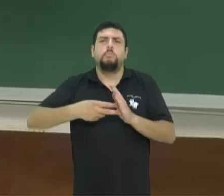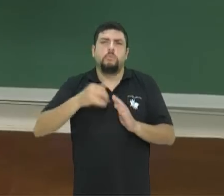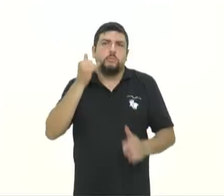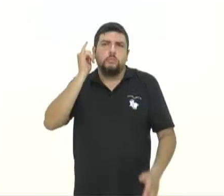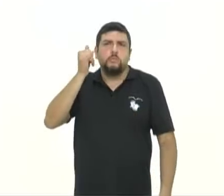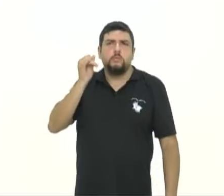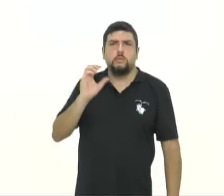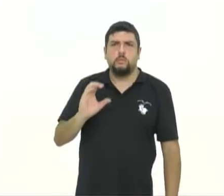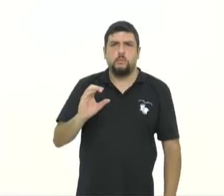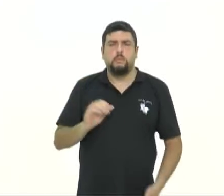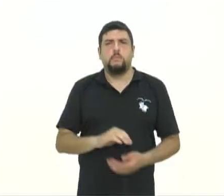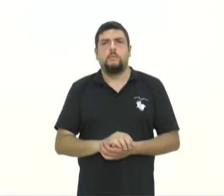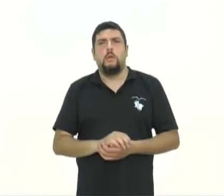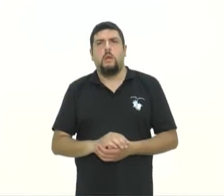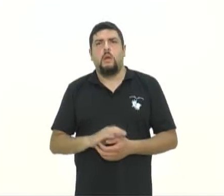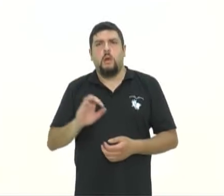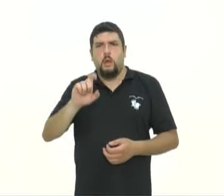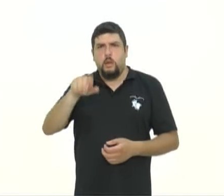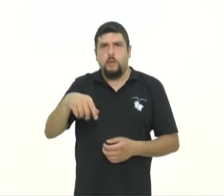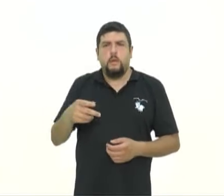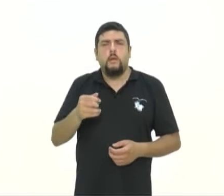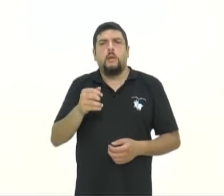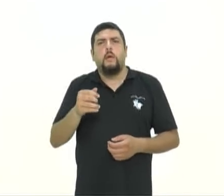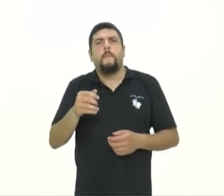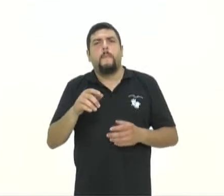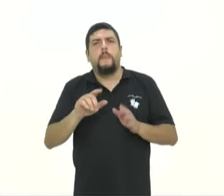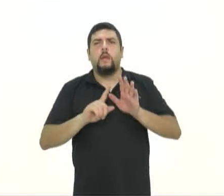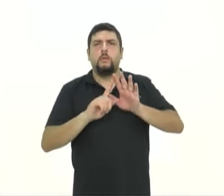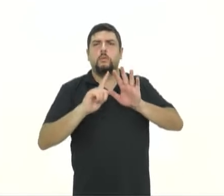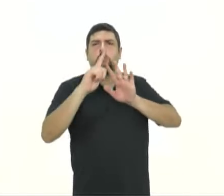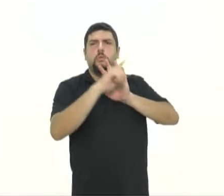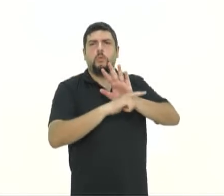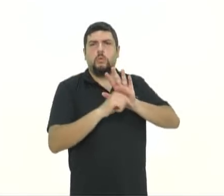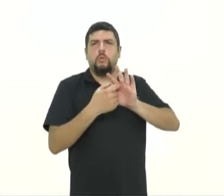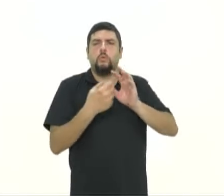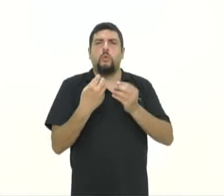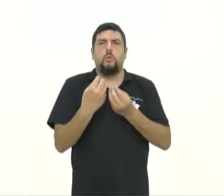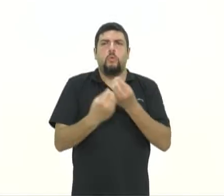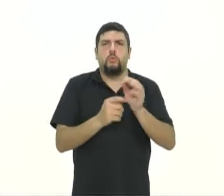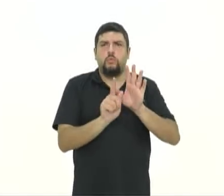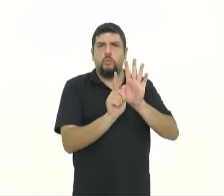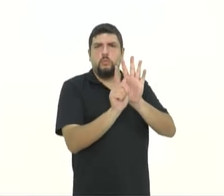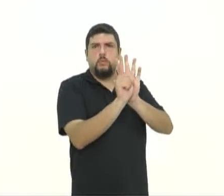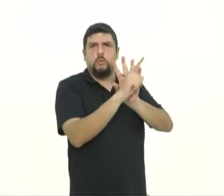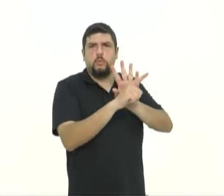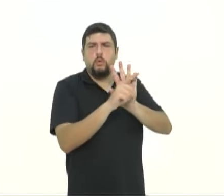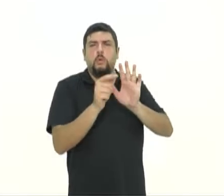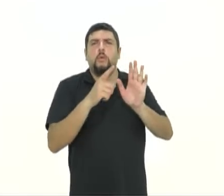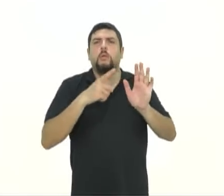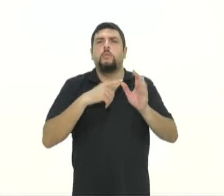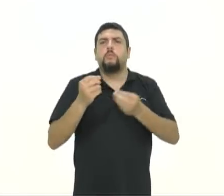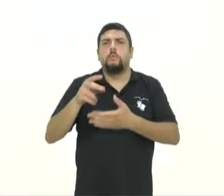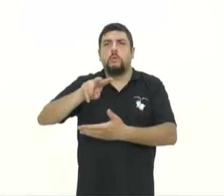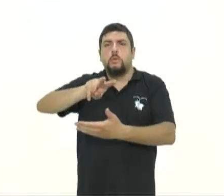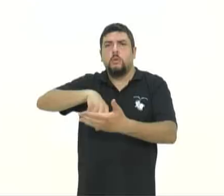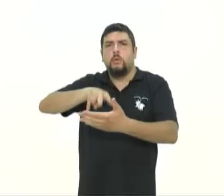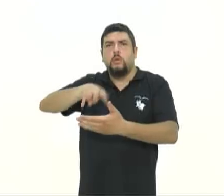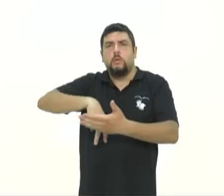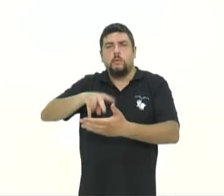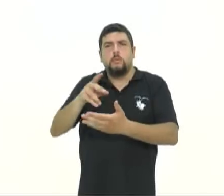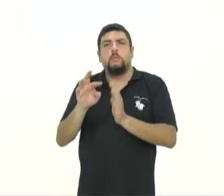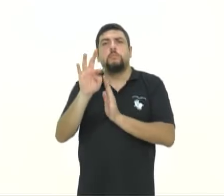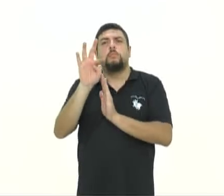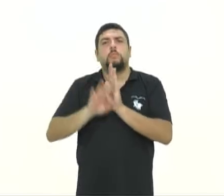Por isso, é possível afirmar que a crônica é um gênero discursivo literário que apresenta ao leitor um texto